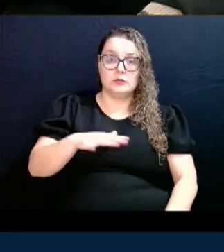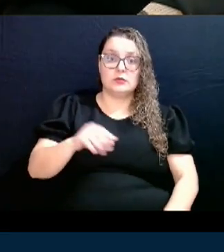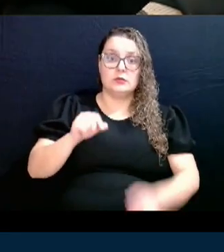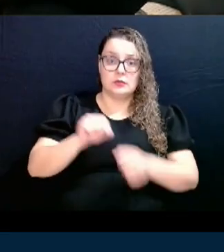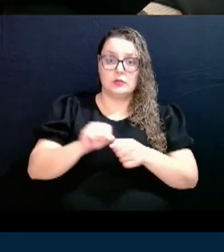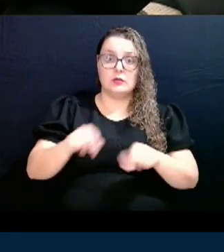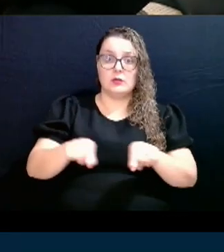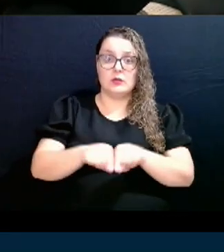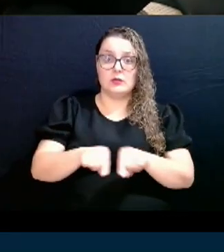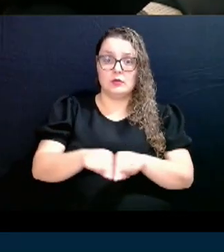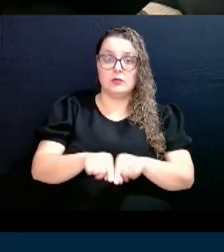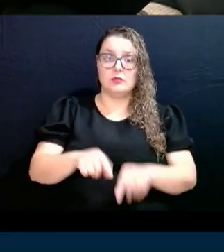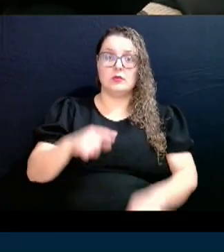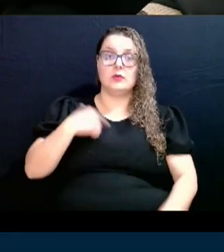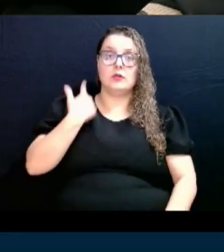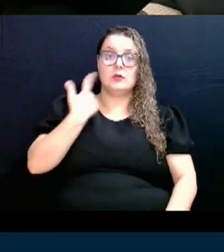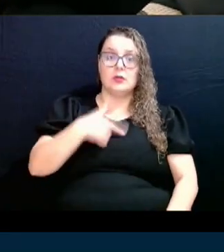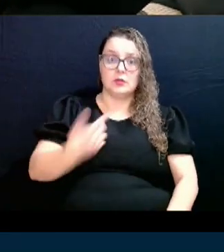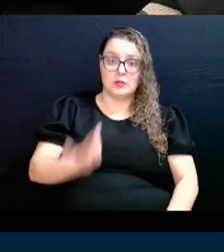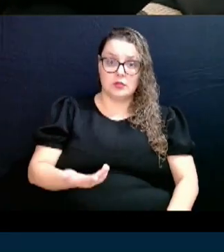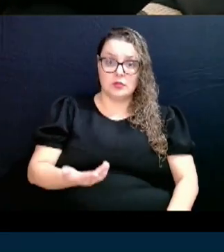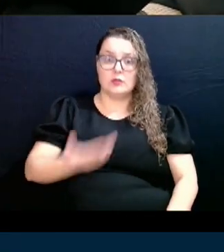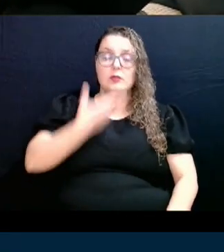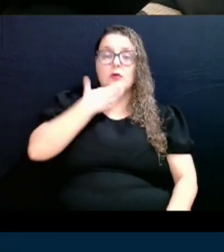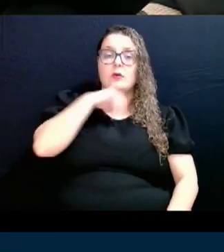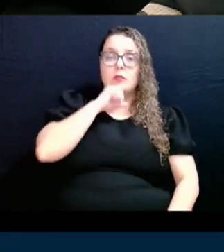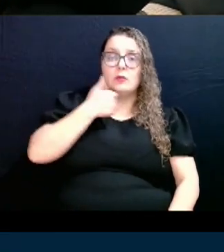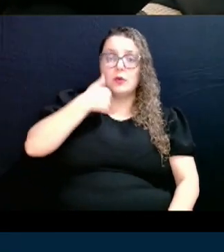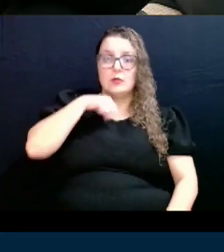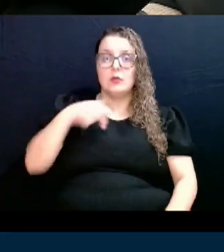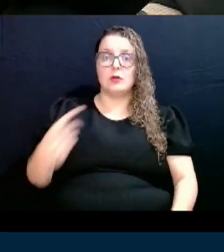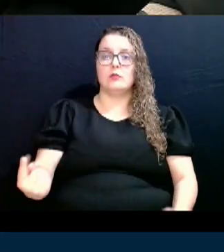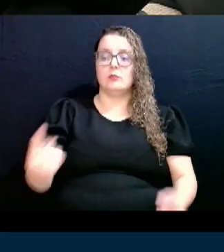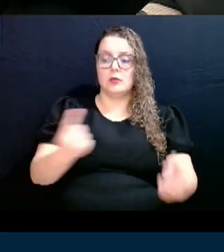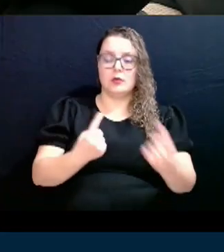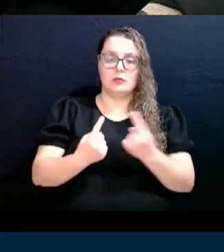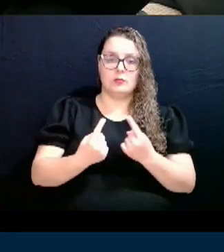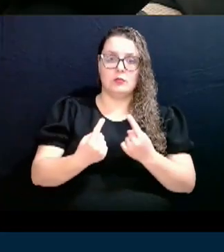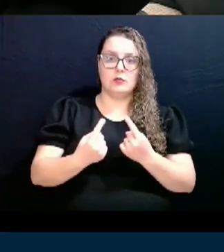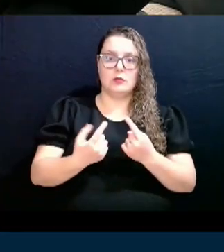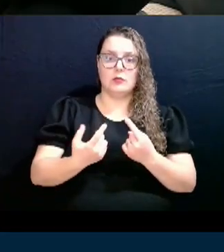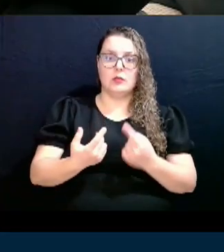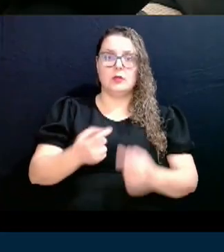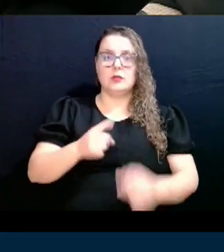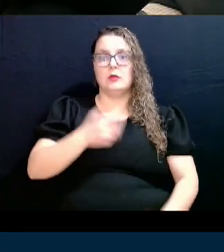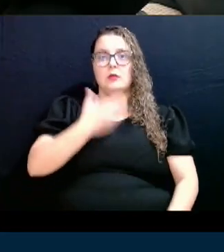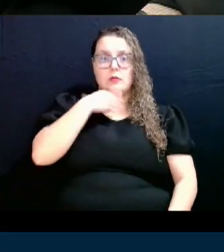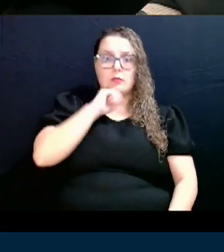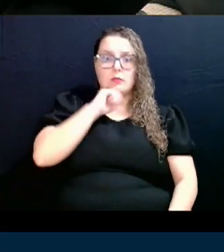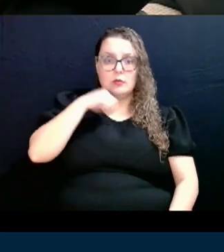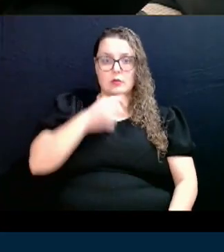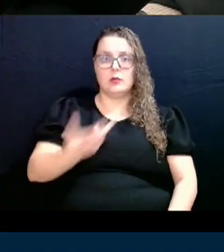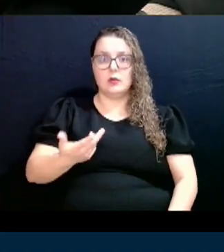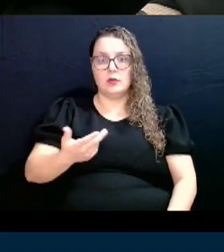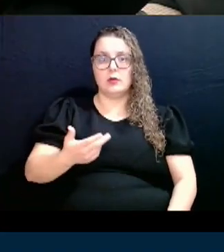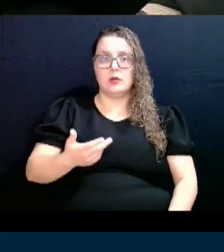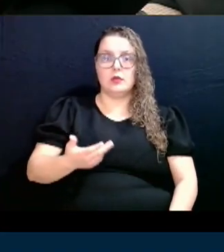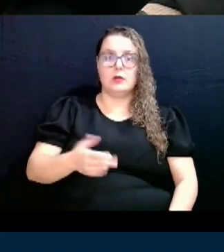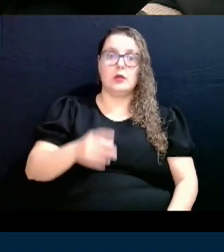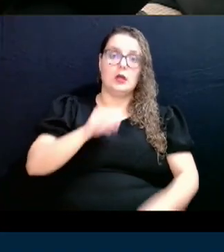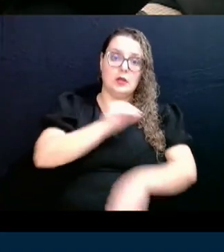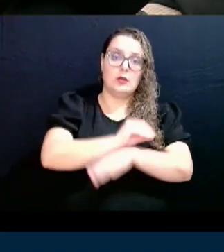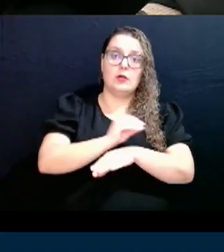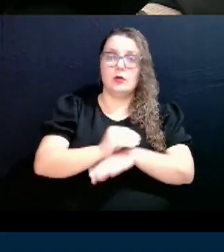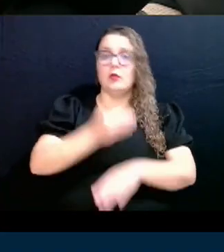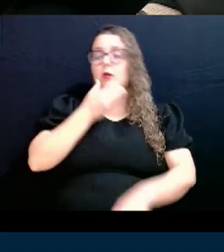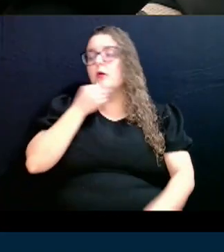nós chamamos então esses pais, se não for o pai ou a mãe, esses cuidadores, nesse caso a avó ou o pai, né, os dois pais ou